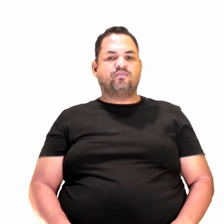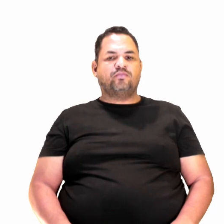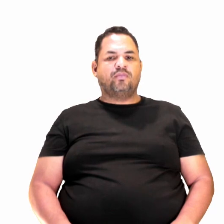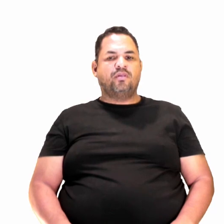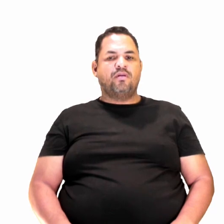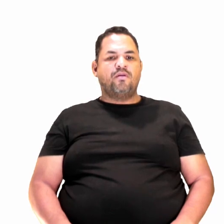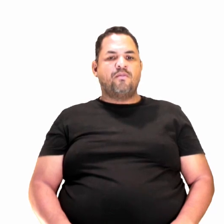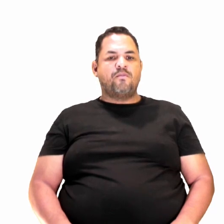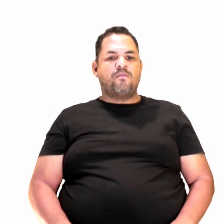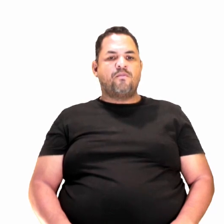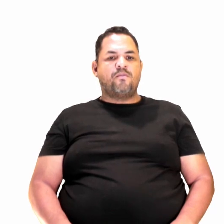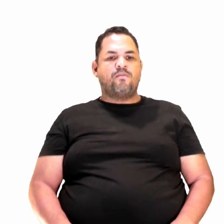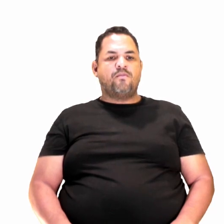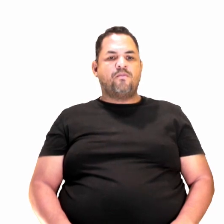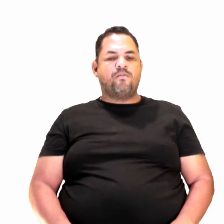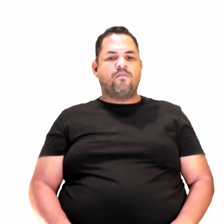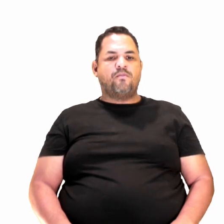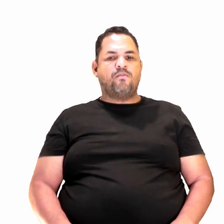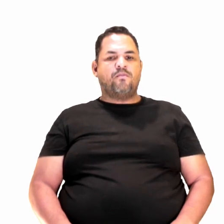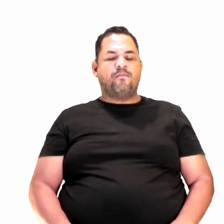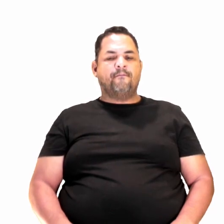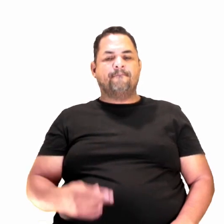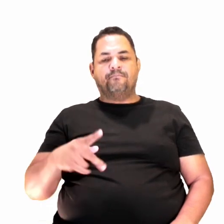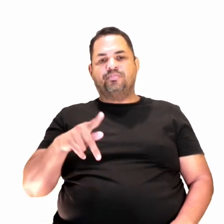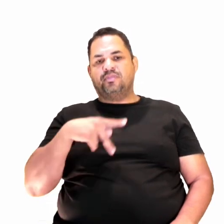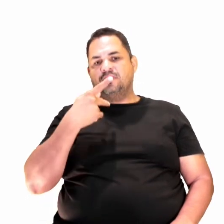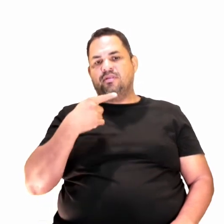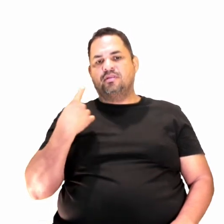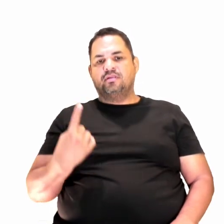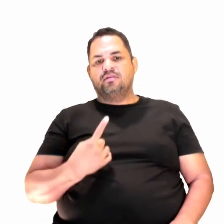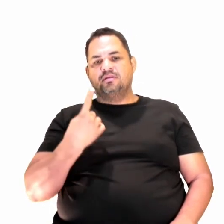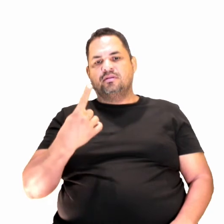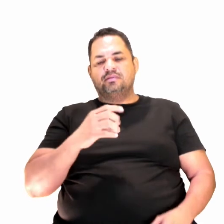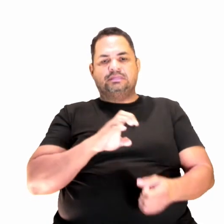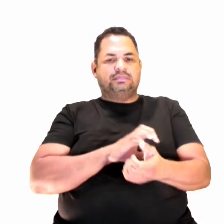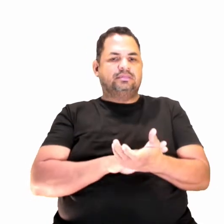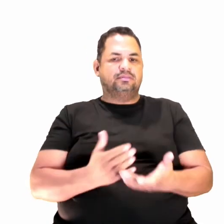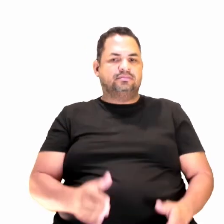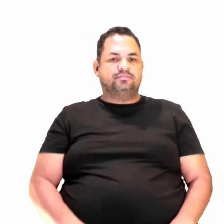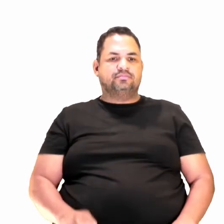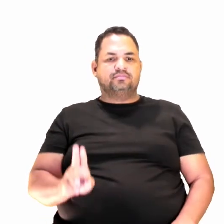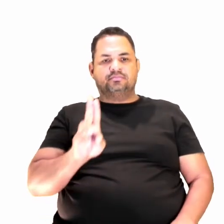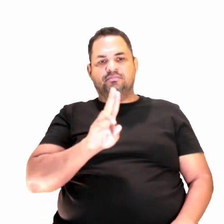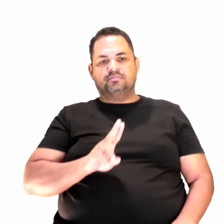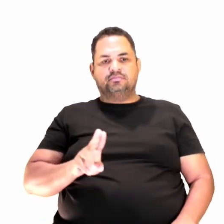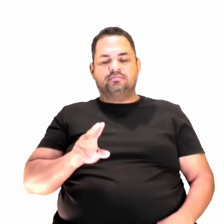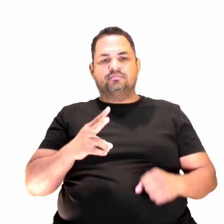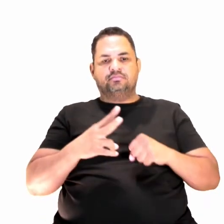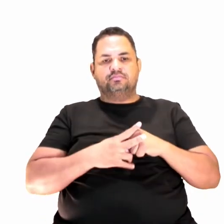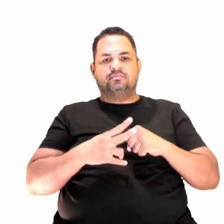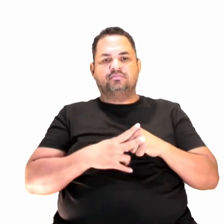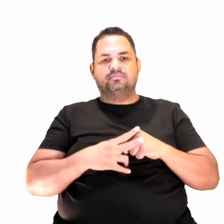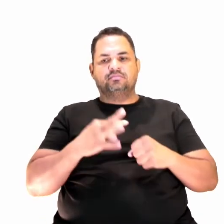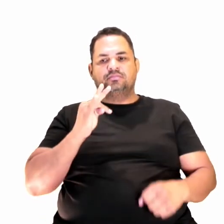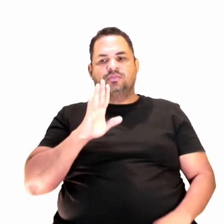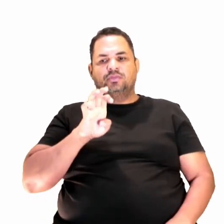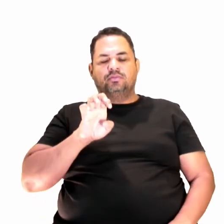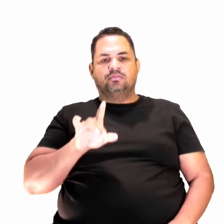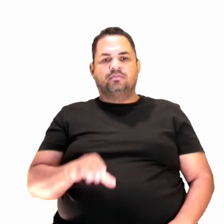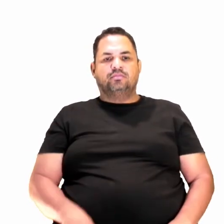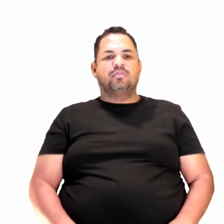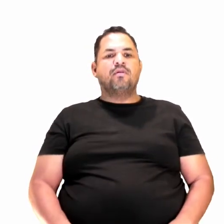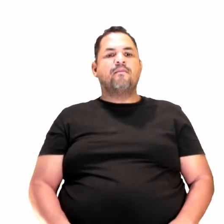você usa o óculos, não vai adaptar. I am, eu sou, para falar da height e da build, ou seja, da sua altura e do